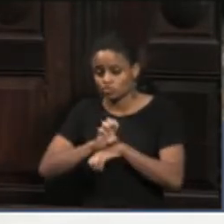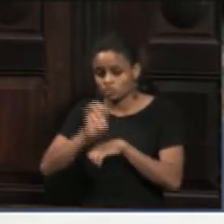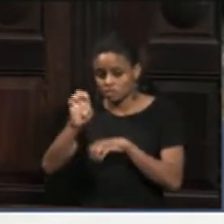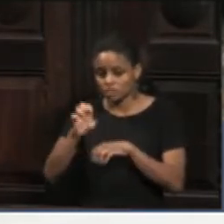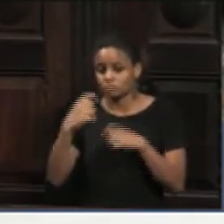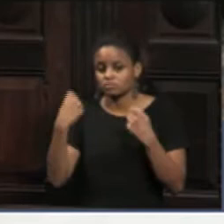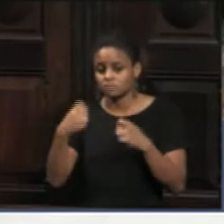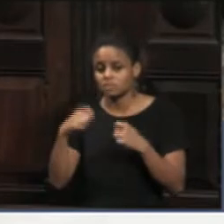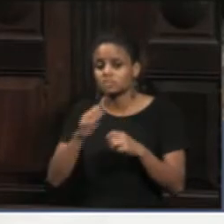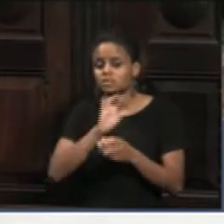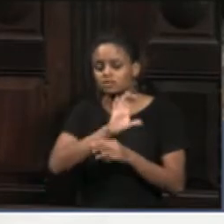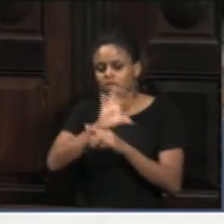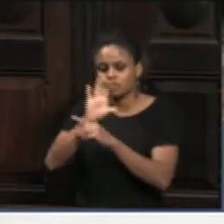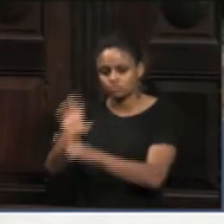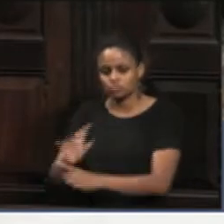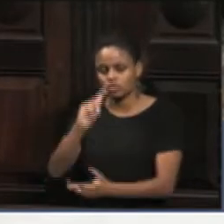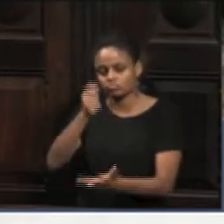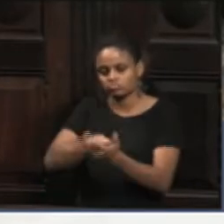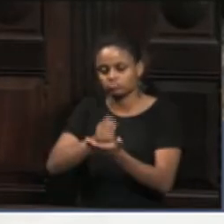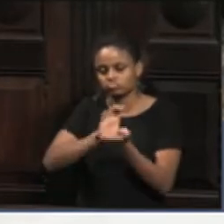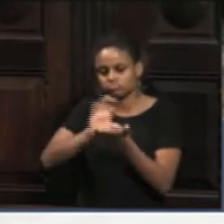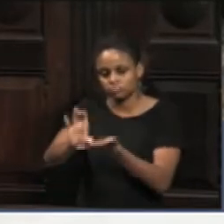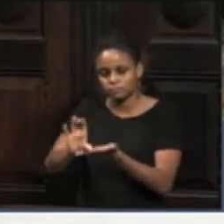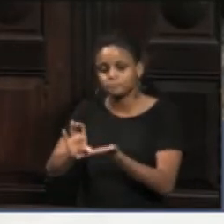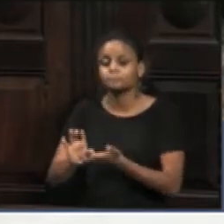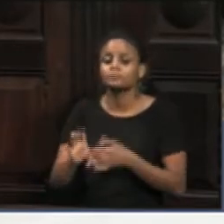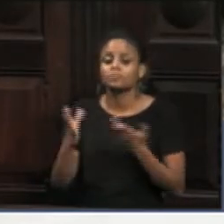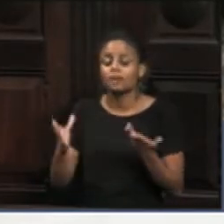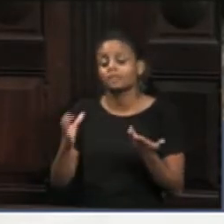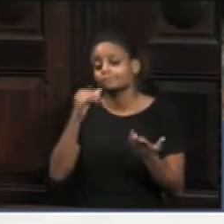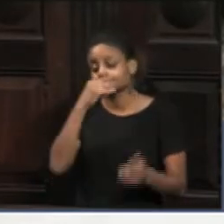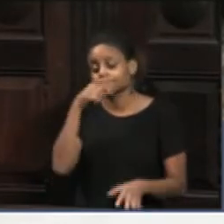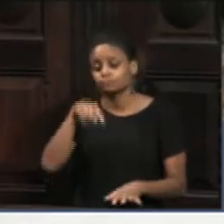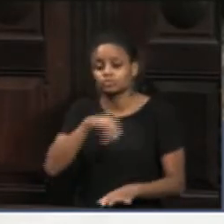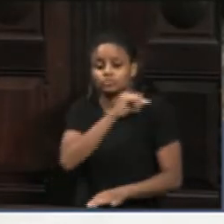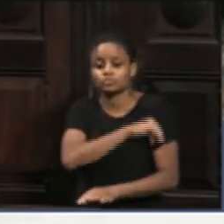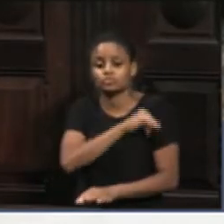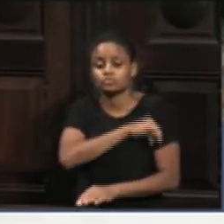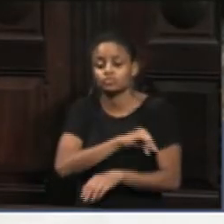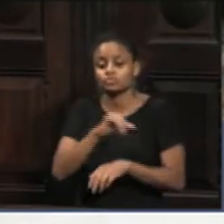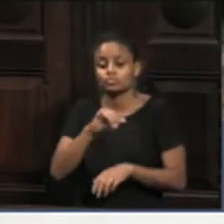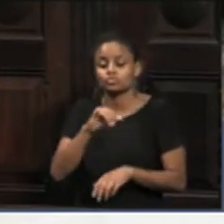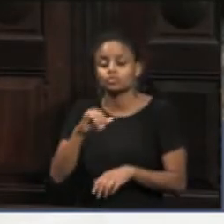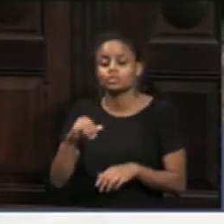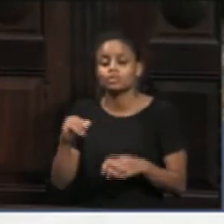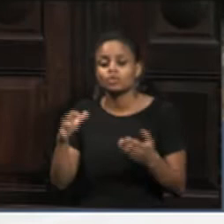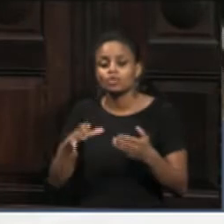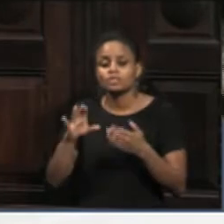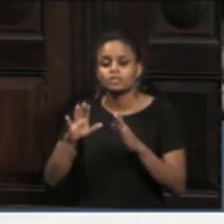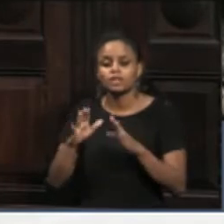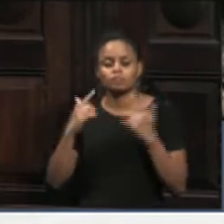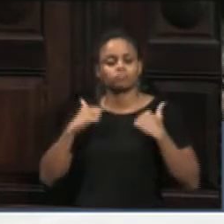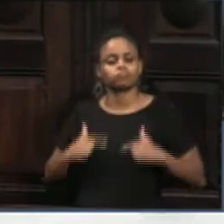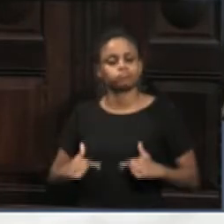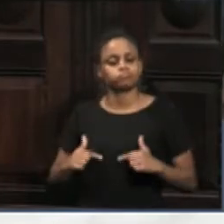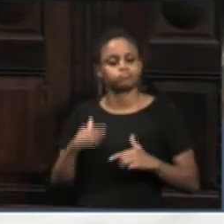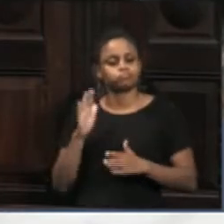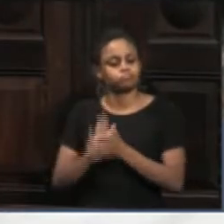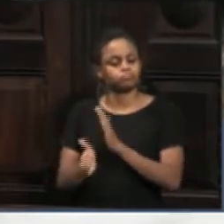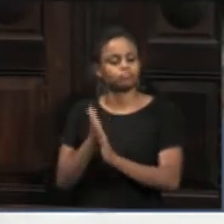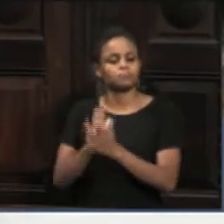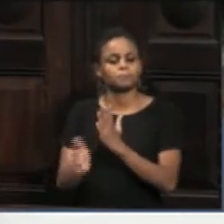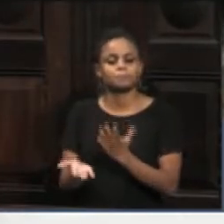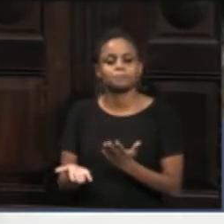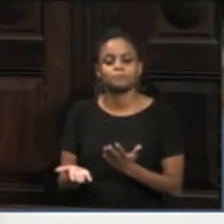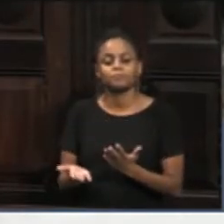ser cofinanciador da RAPS, mas, infelizmente, o Estado do Rio de Janeiro hoje se exime dessa responsabilidade, o